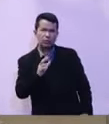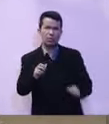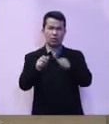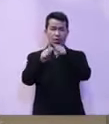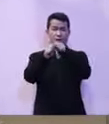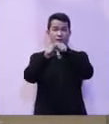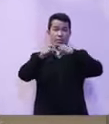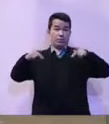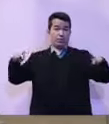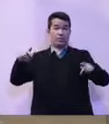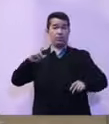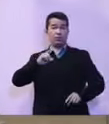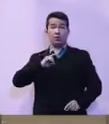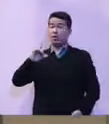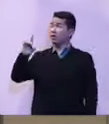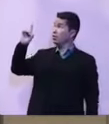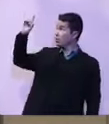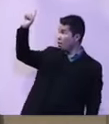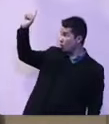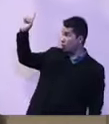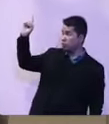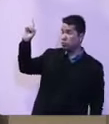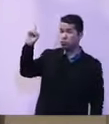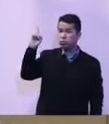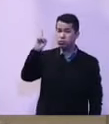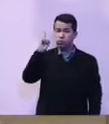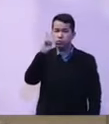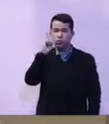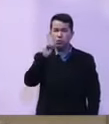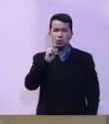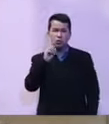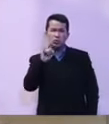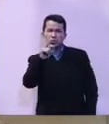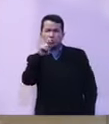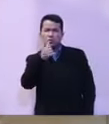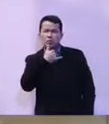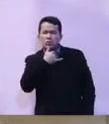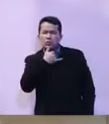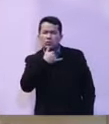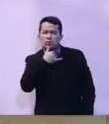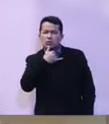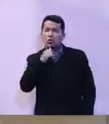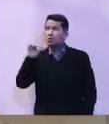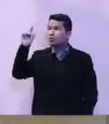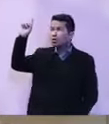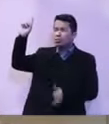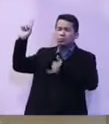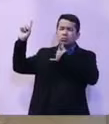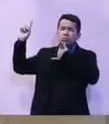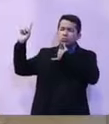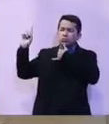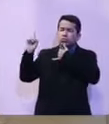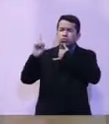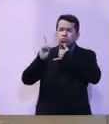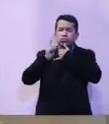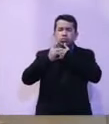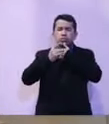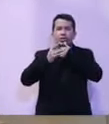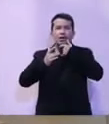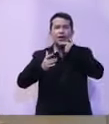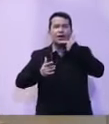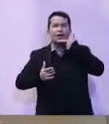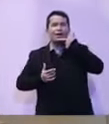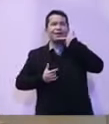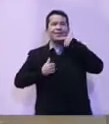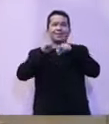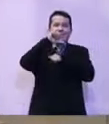enxugar dos nossos olhos toda lágrima e que por toda a eternidade Ele vai dividir conosco o seu